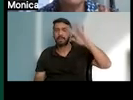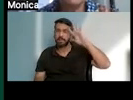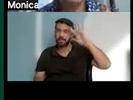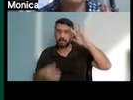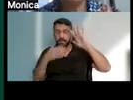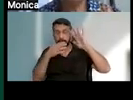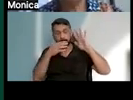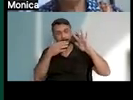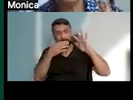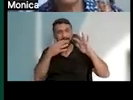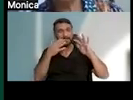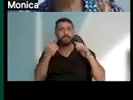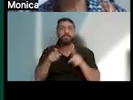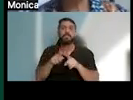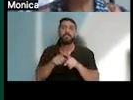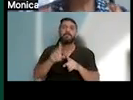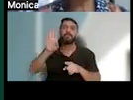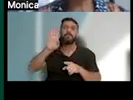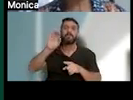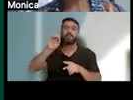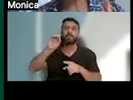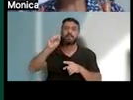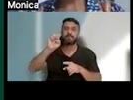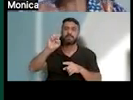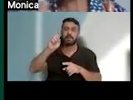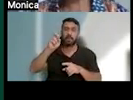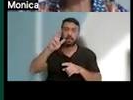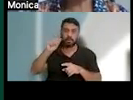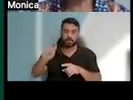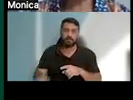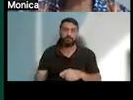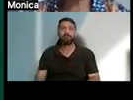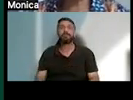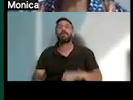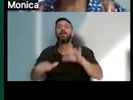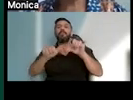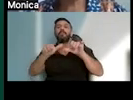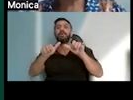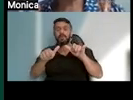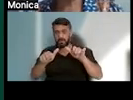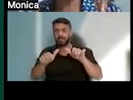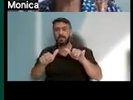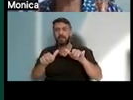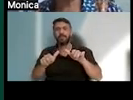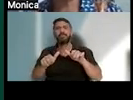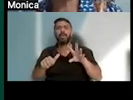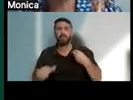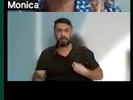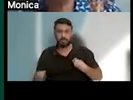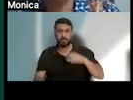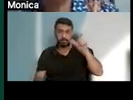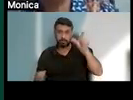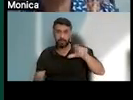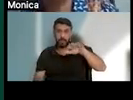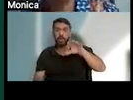por exemplo, eu vou criar, não é, modificar um organismo, mas esse organismo, se vazar no